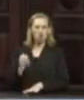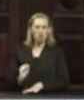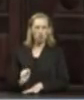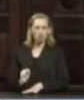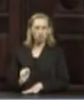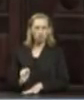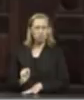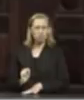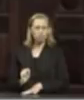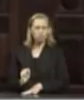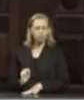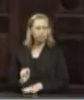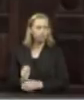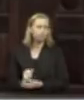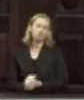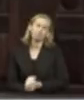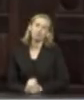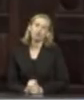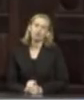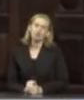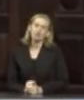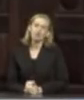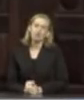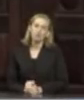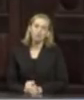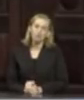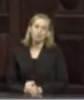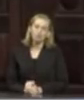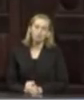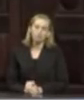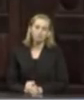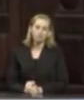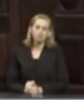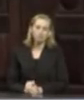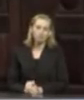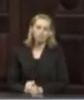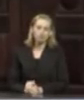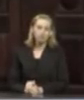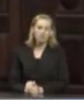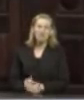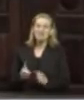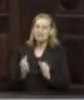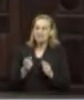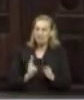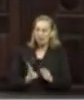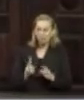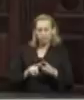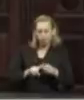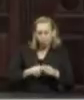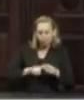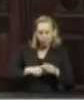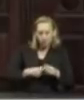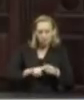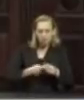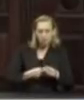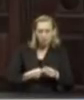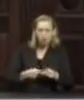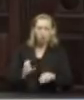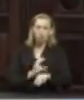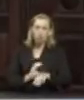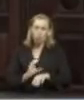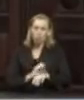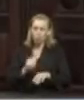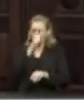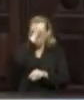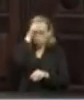Mas a gente está cumprindo o ajuste. O ajuste corta investimento social, o ajuste impossibilita de concurso público. O